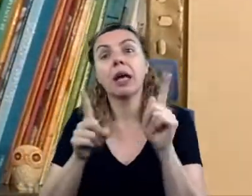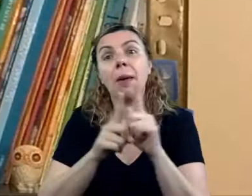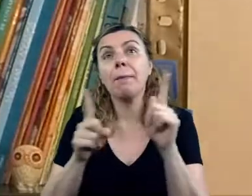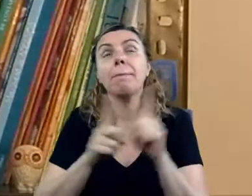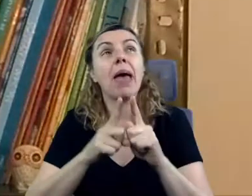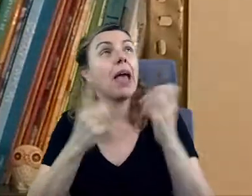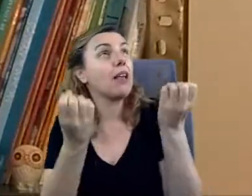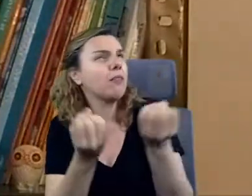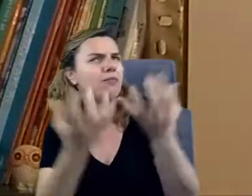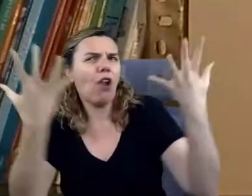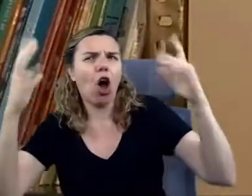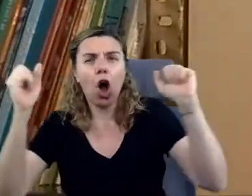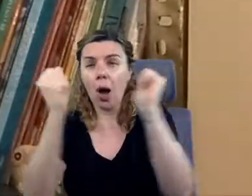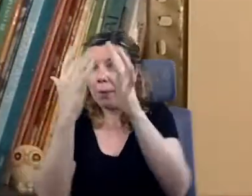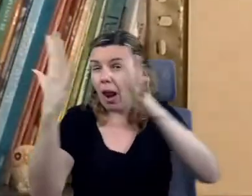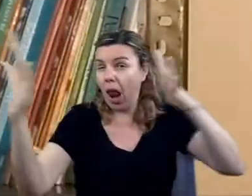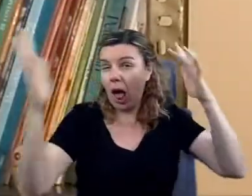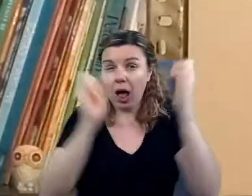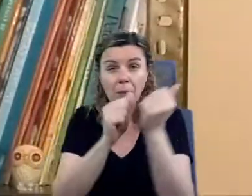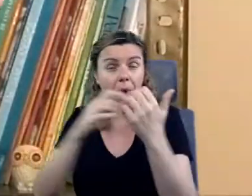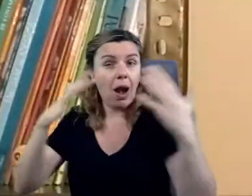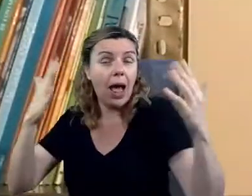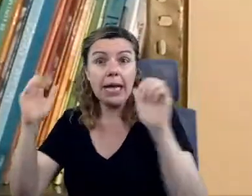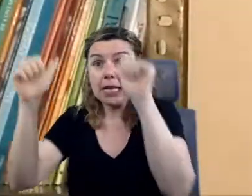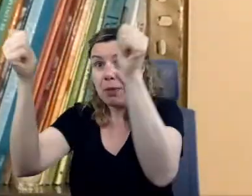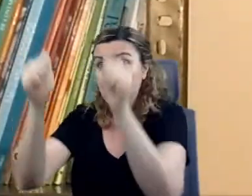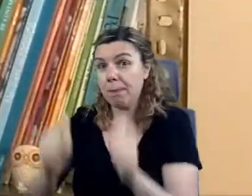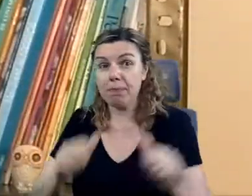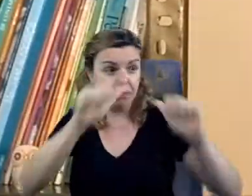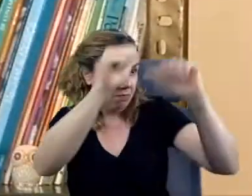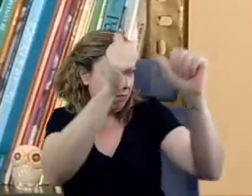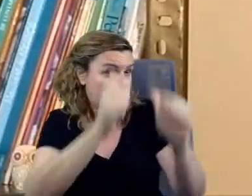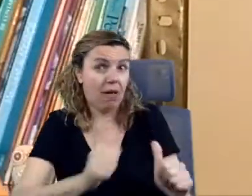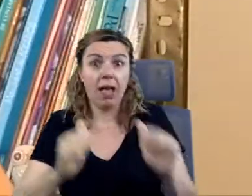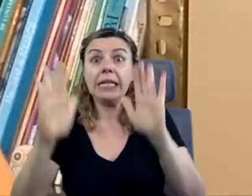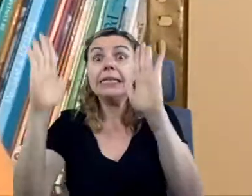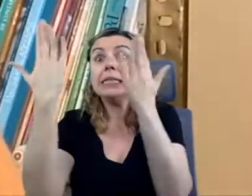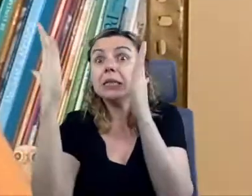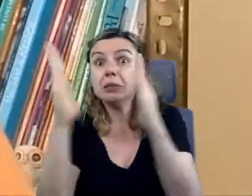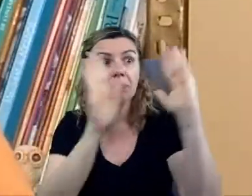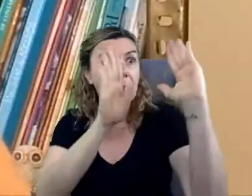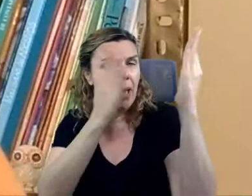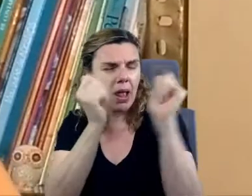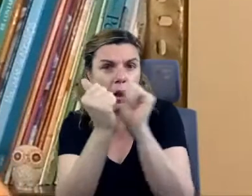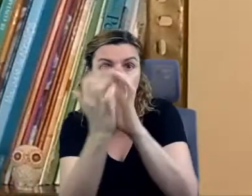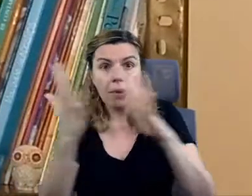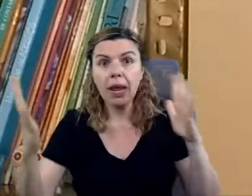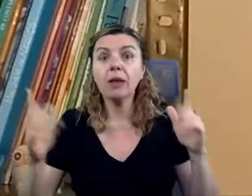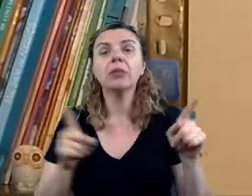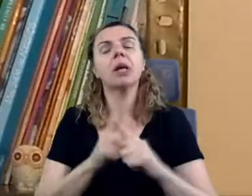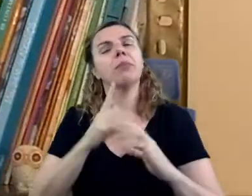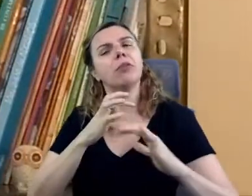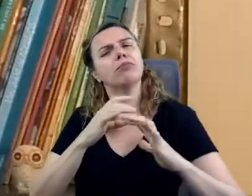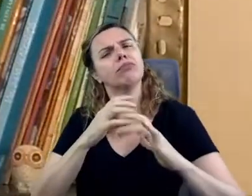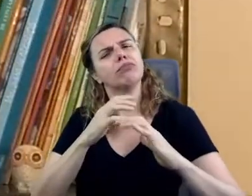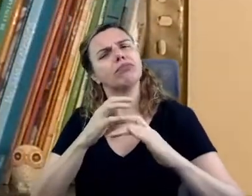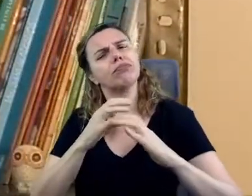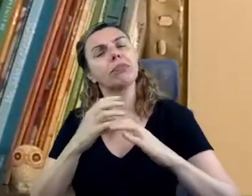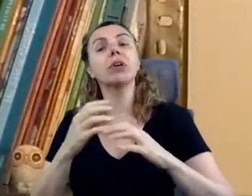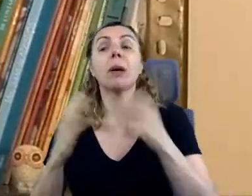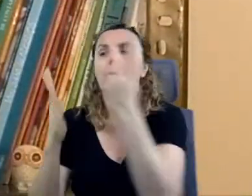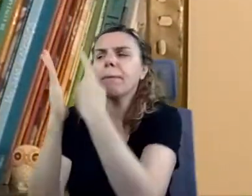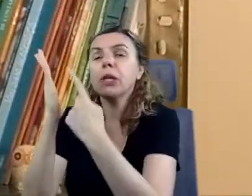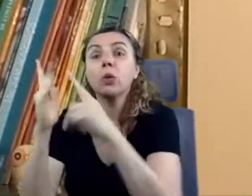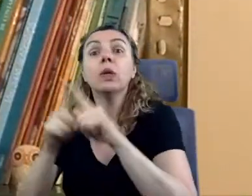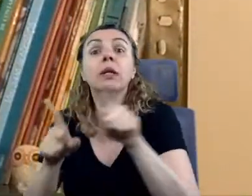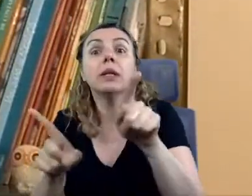Cada reflexo dos candelabros do grande salão, o brilho dos espelhos, os instrumentos da